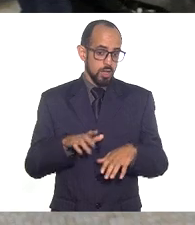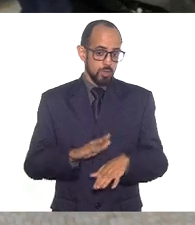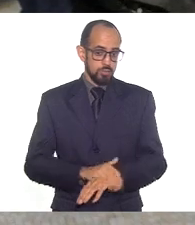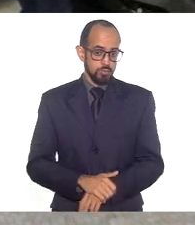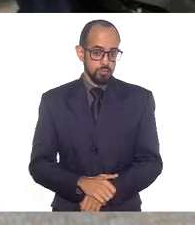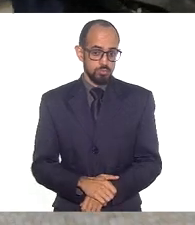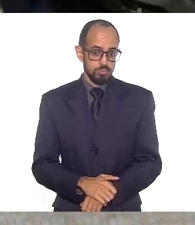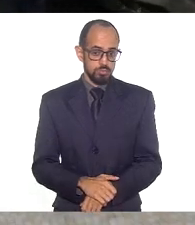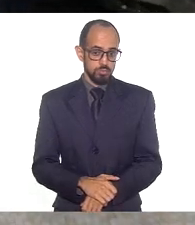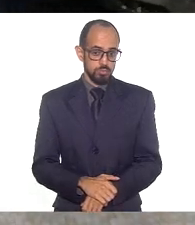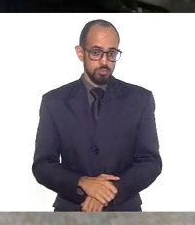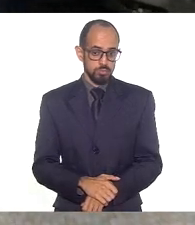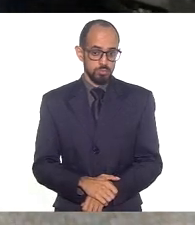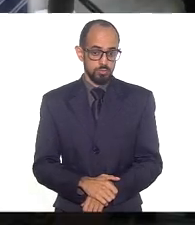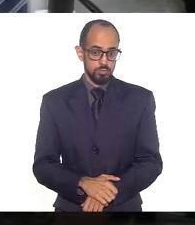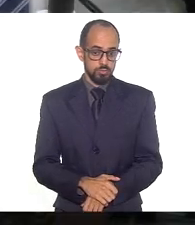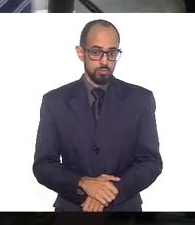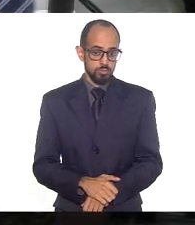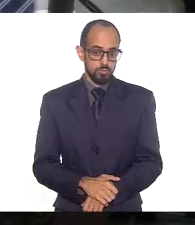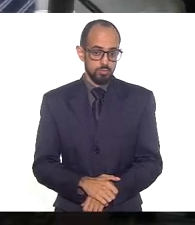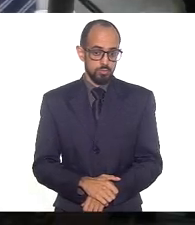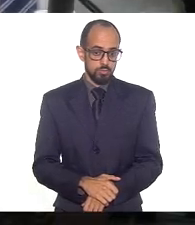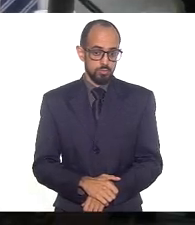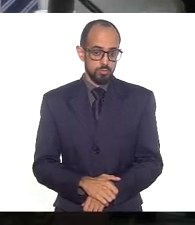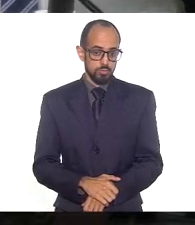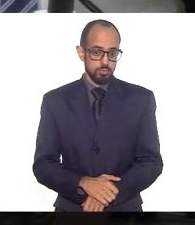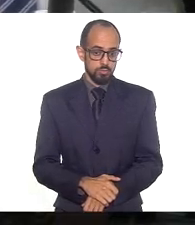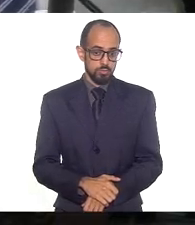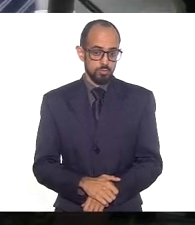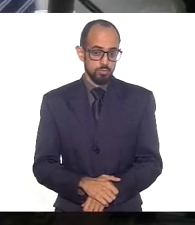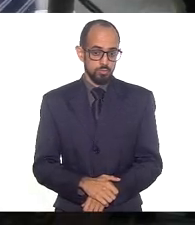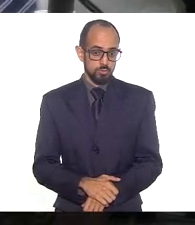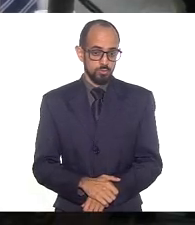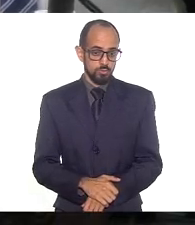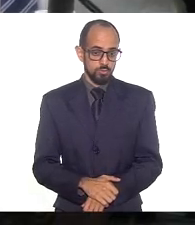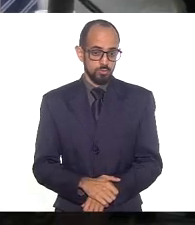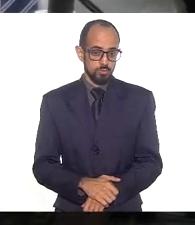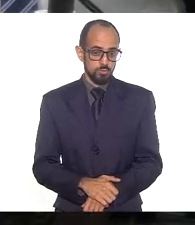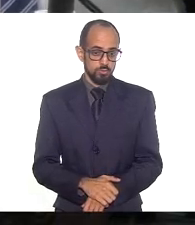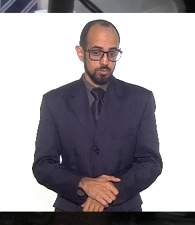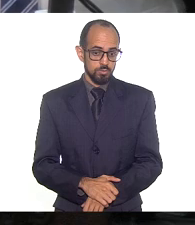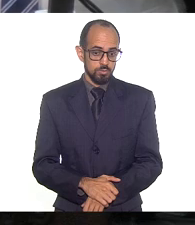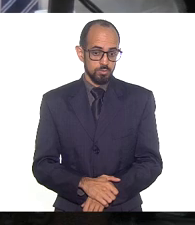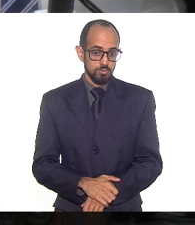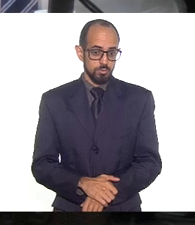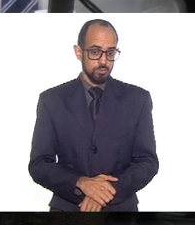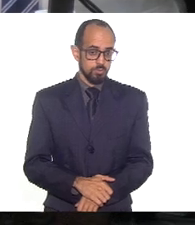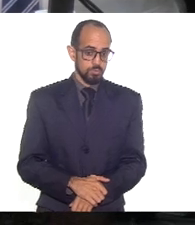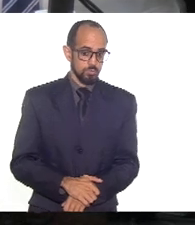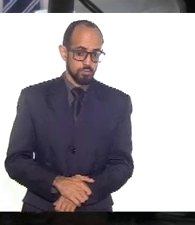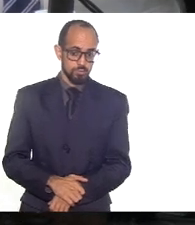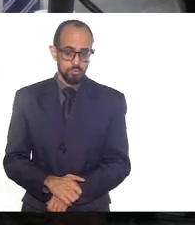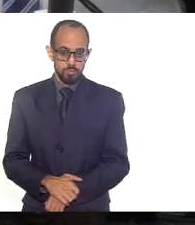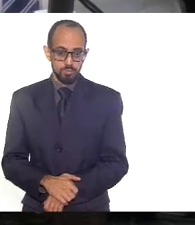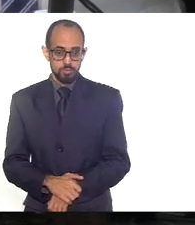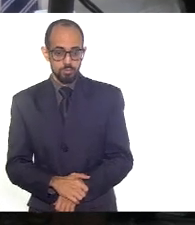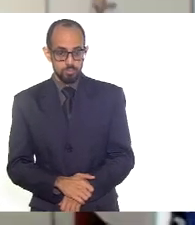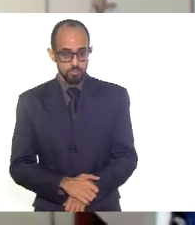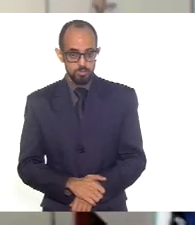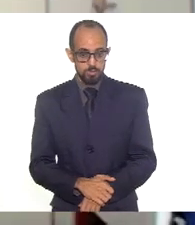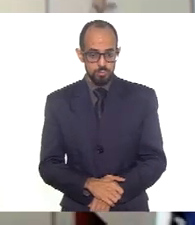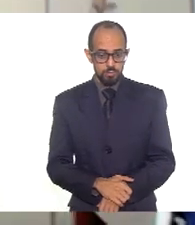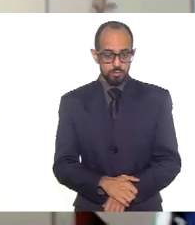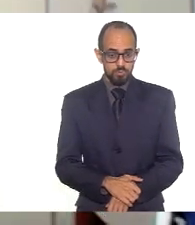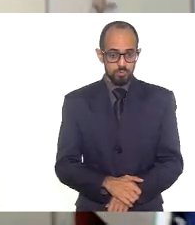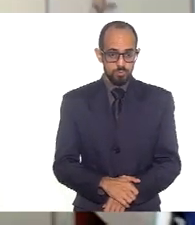sistema não posso pedir a retirada e esse foi ganhada eu posso dar o parecer